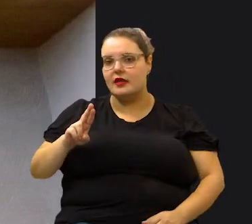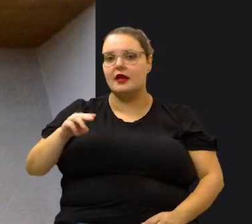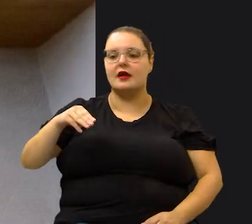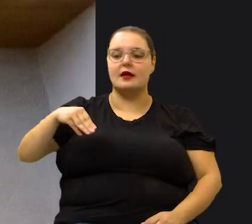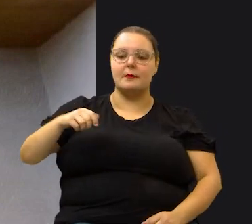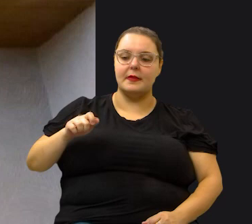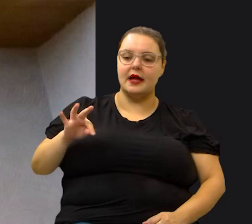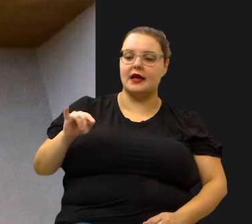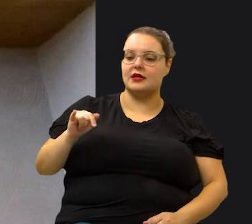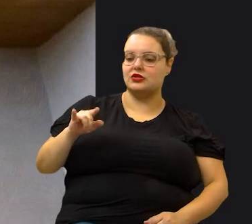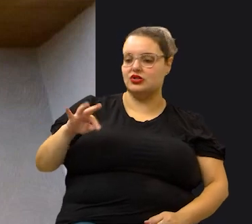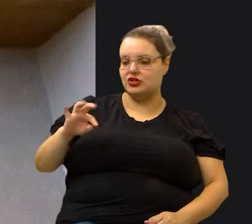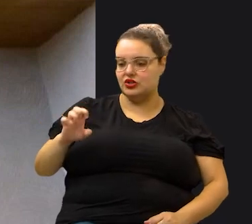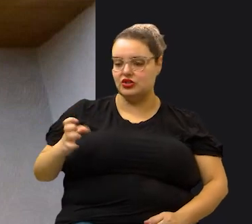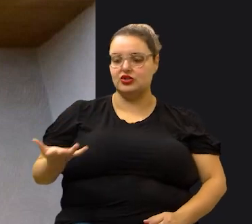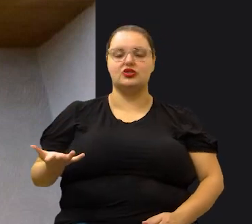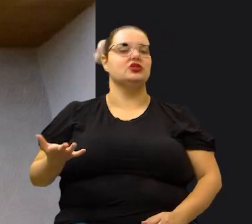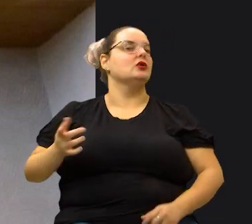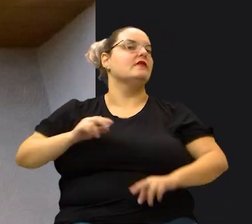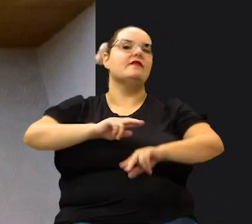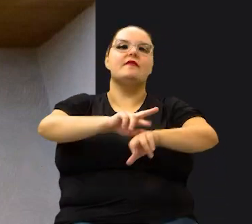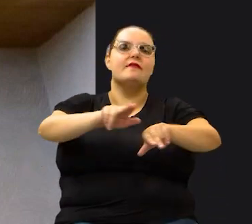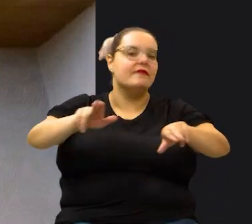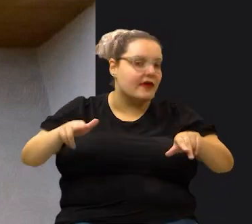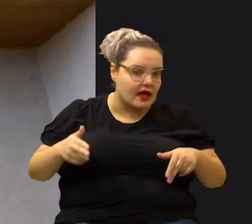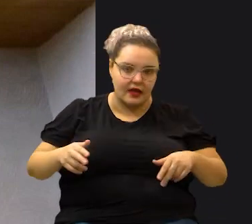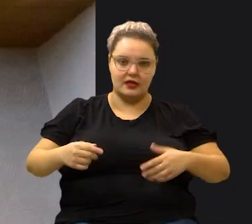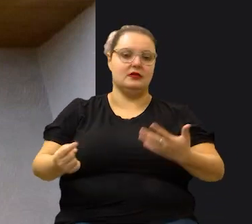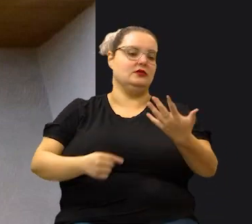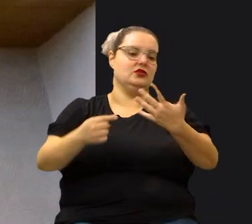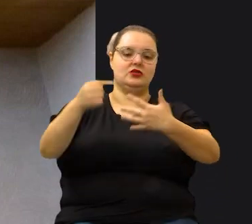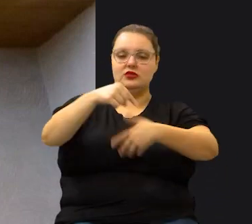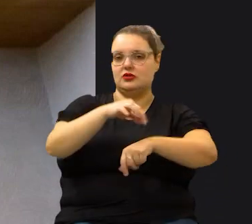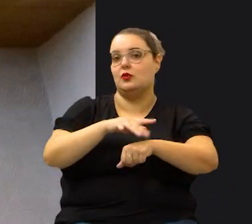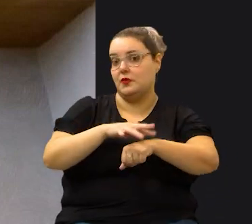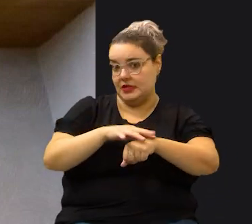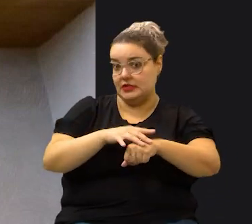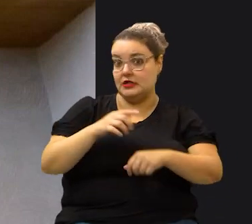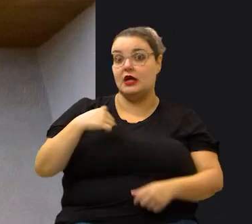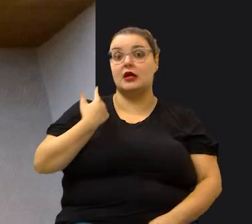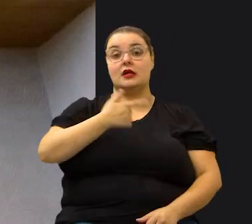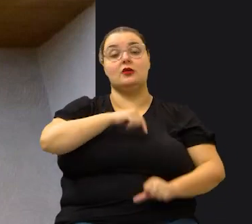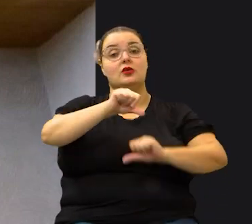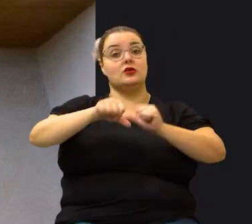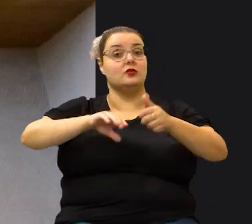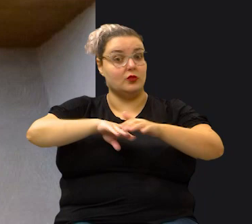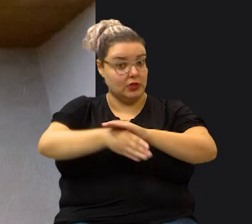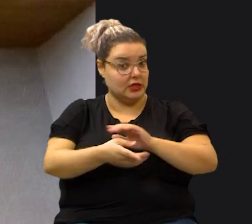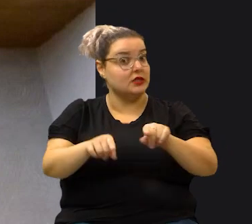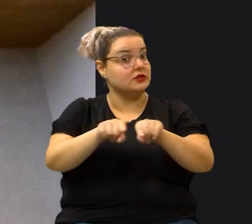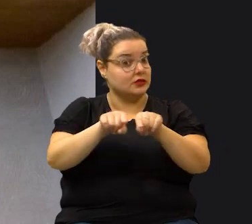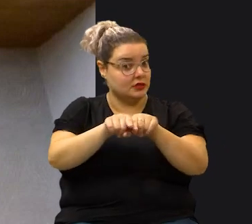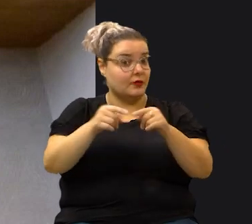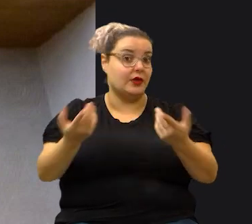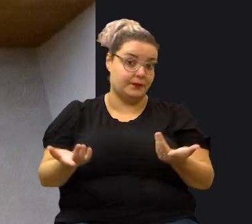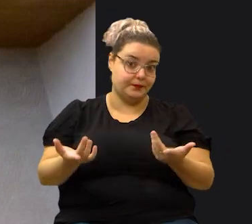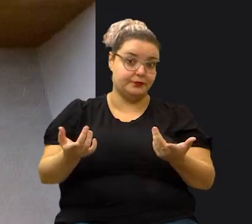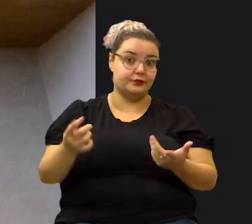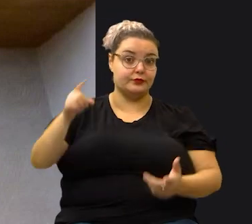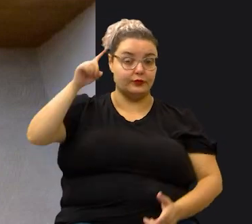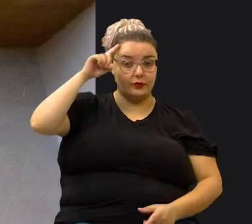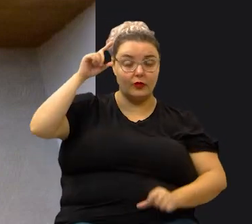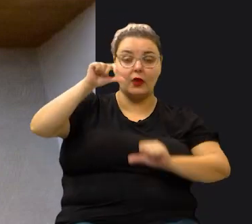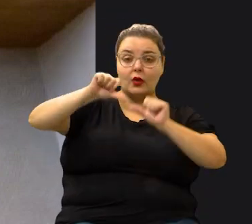dermatites atópicas e de contato, psoríase, diversas outras doenças. Além disso, a nossa mudança de hábito também. Como os dias